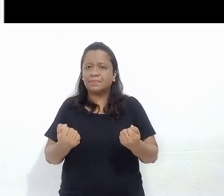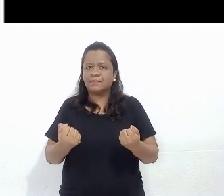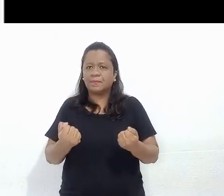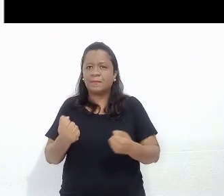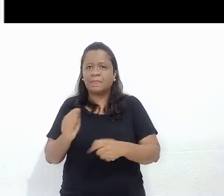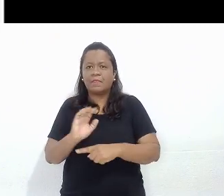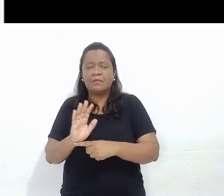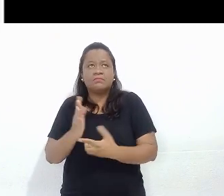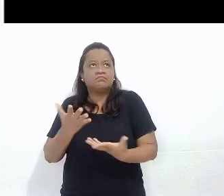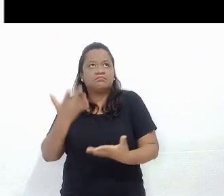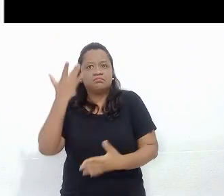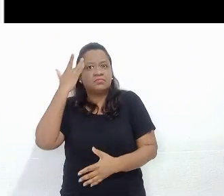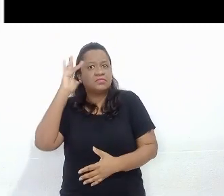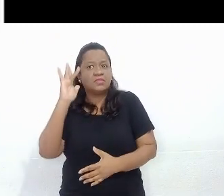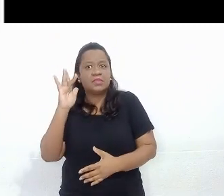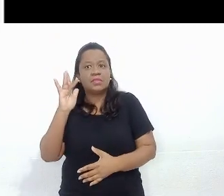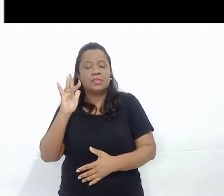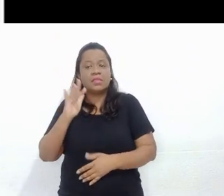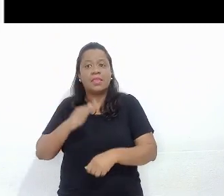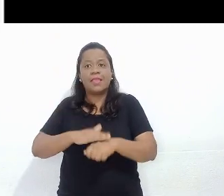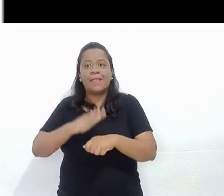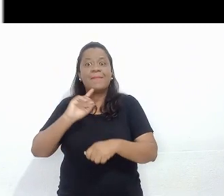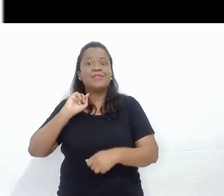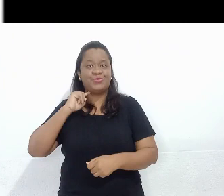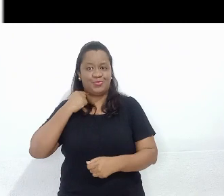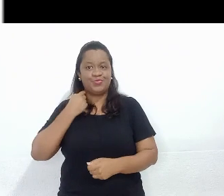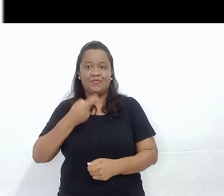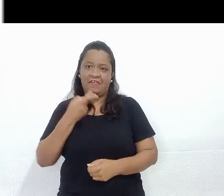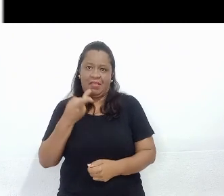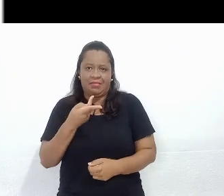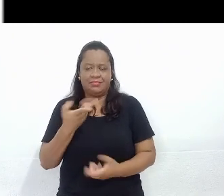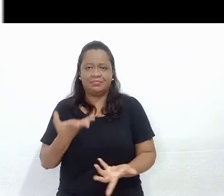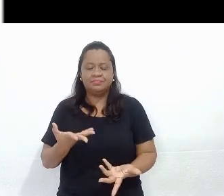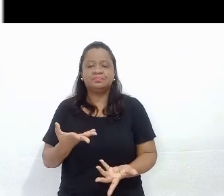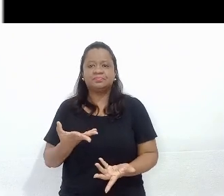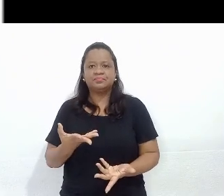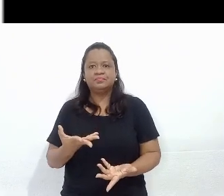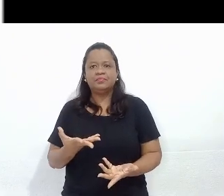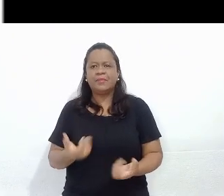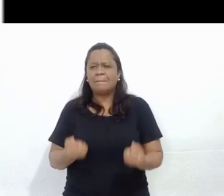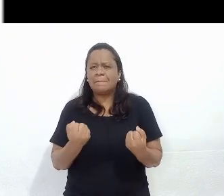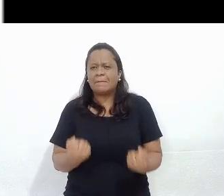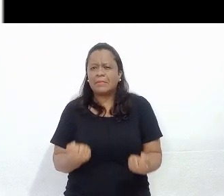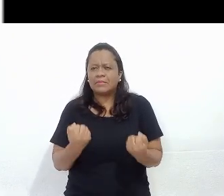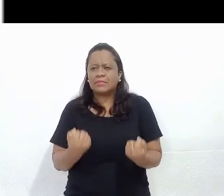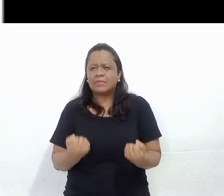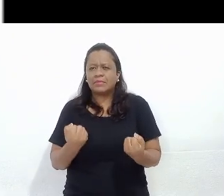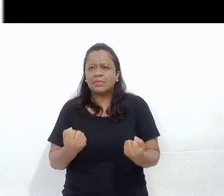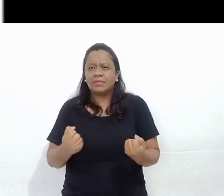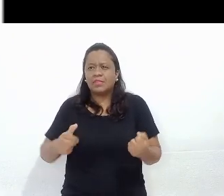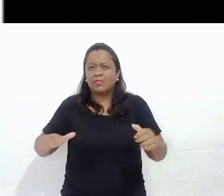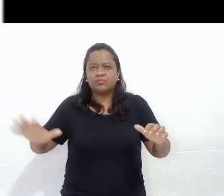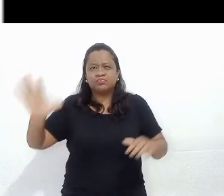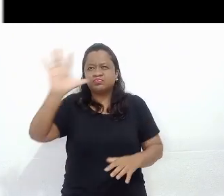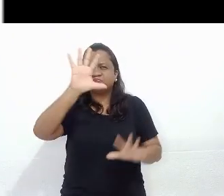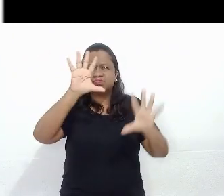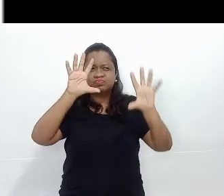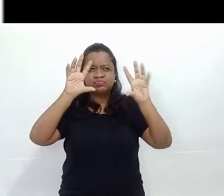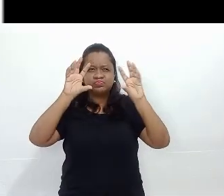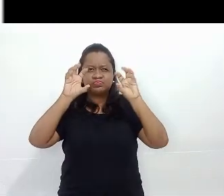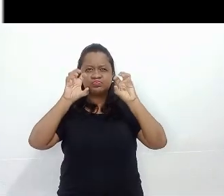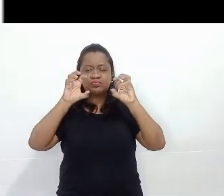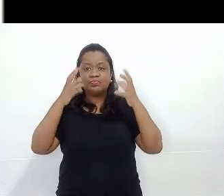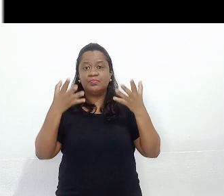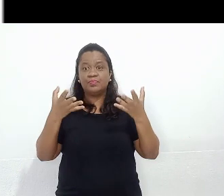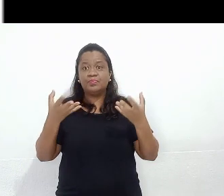não sei, você está fazendo um filme mais sujo, né? Como a gente chama, uma coisa mais pesada mesmo, uma atmosfera mais fechada, uma coisa